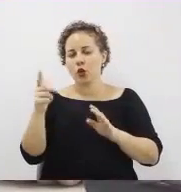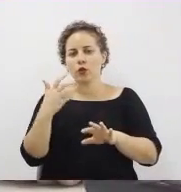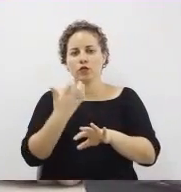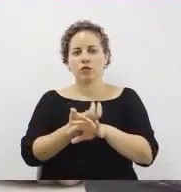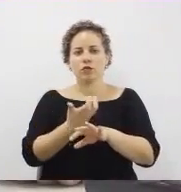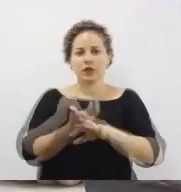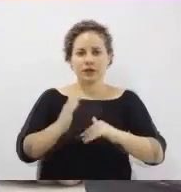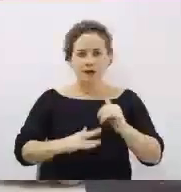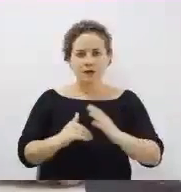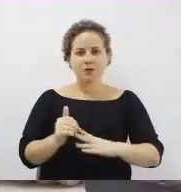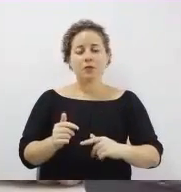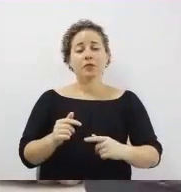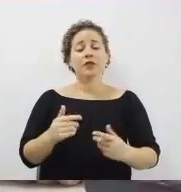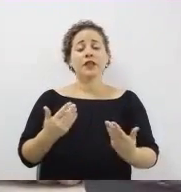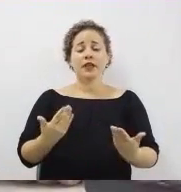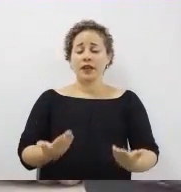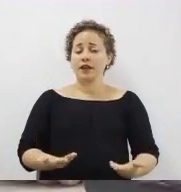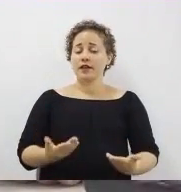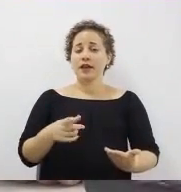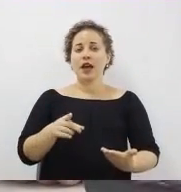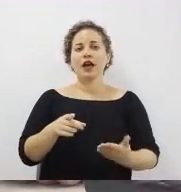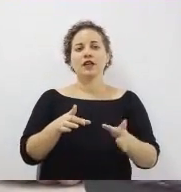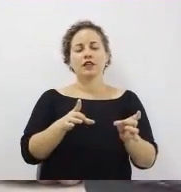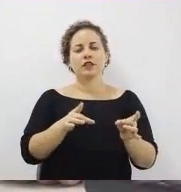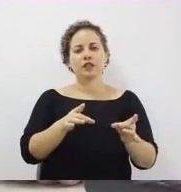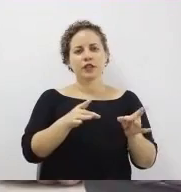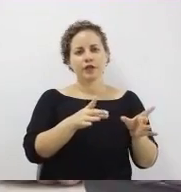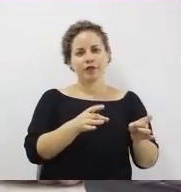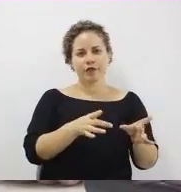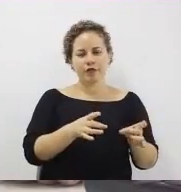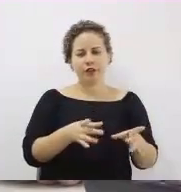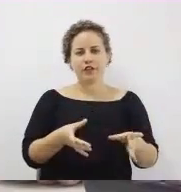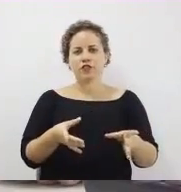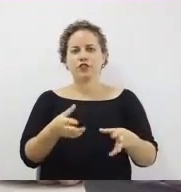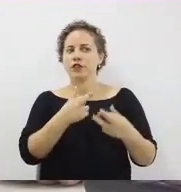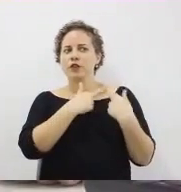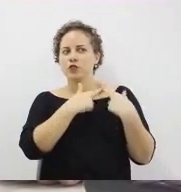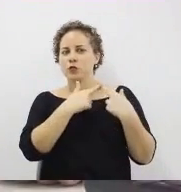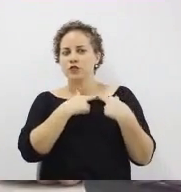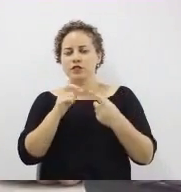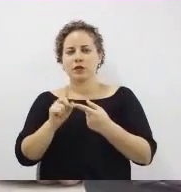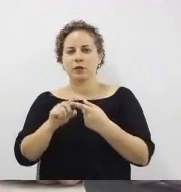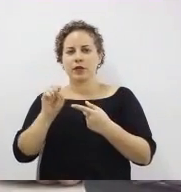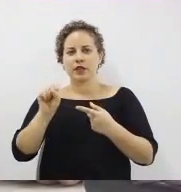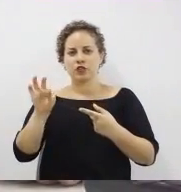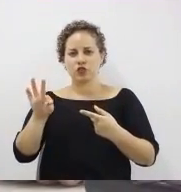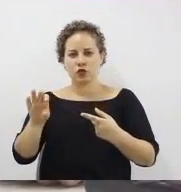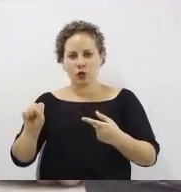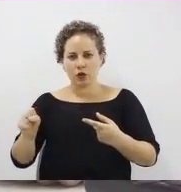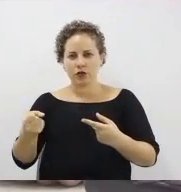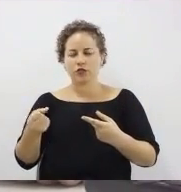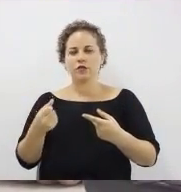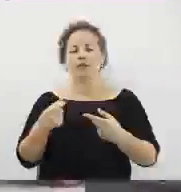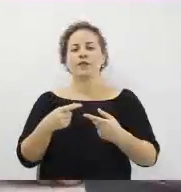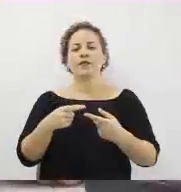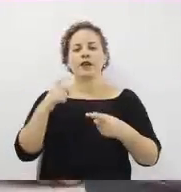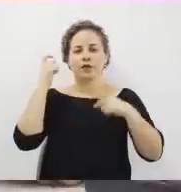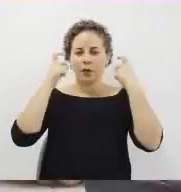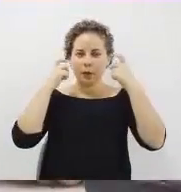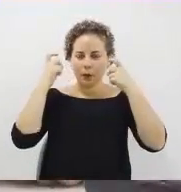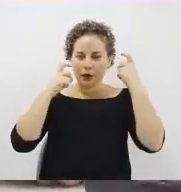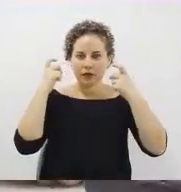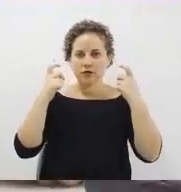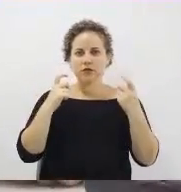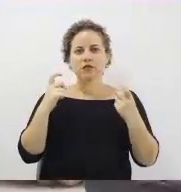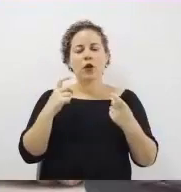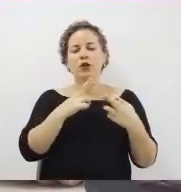competências. Além disso, a área de vendas não é responsável por estoques. Muitas vezes ela não se preocupa com isso por conta dessa